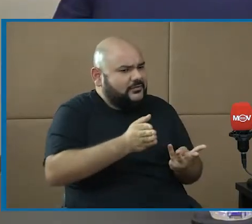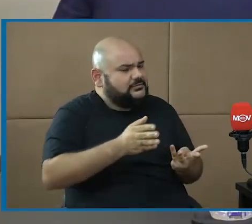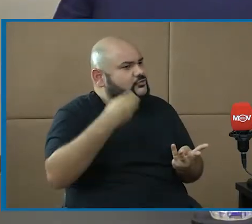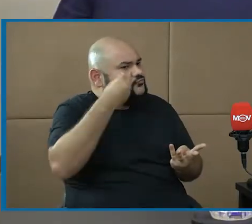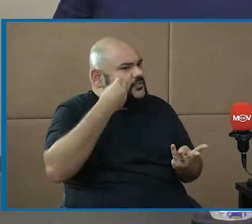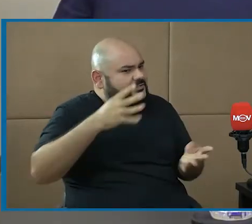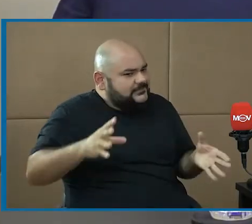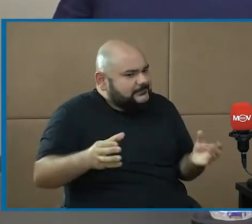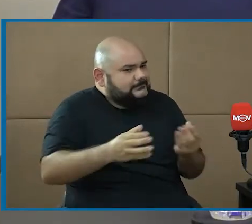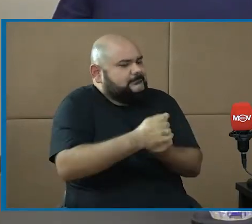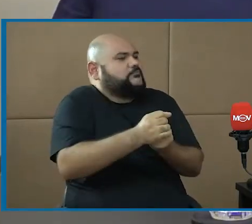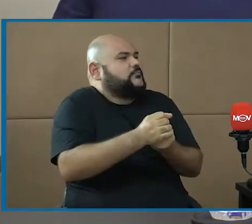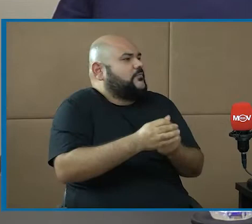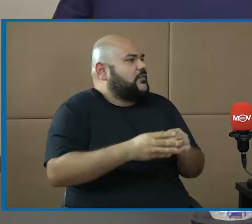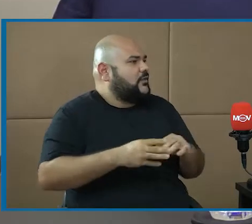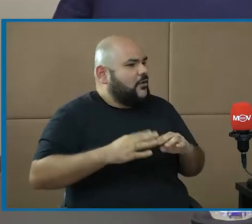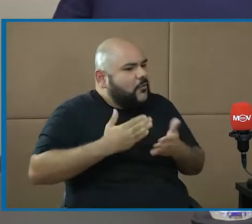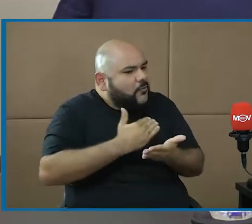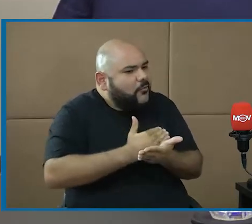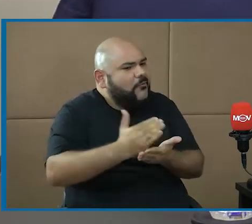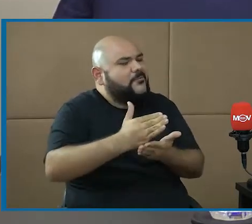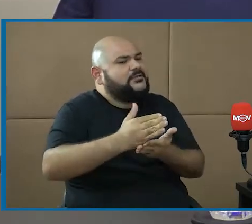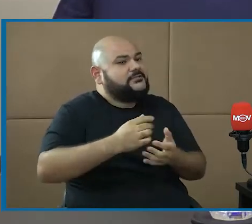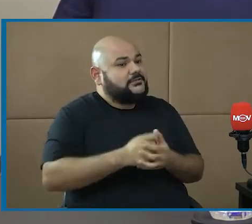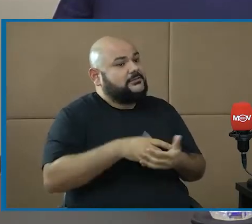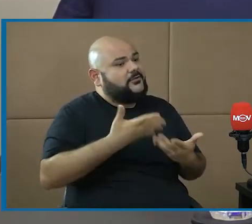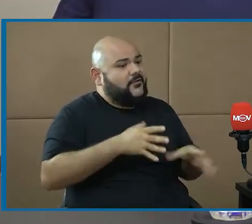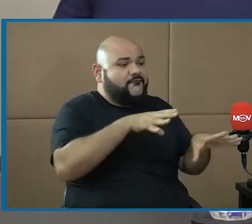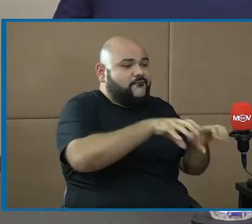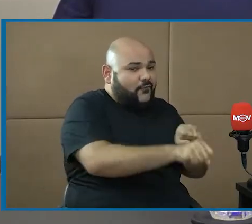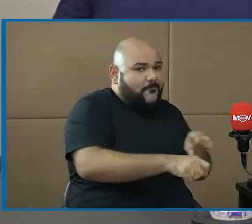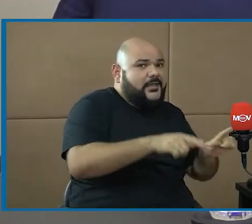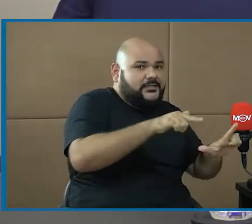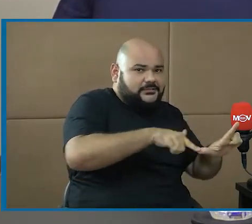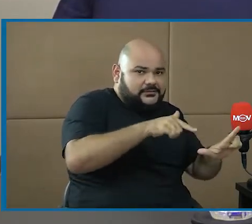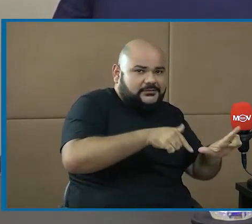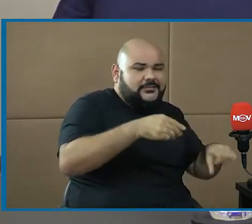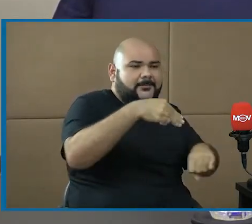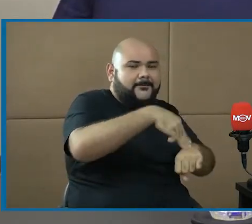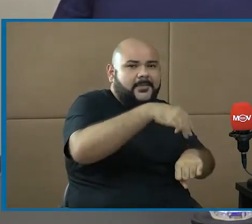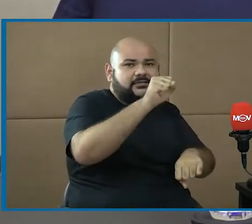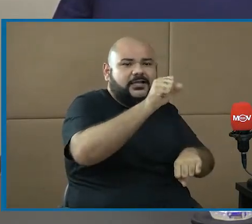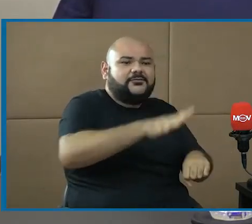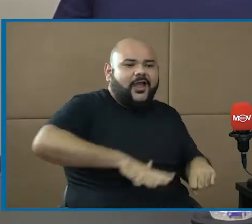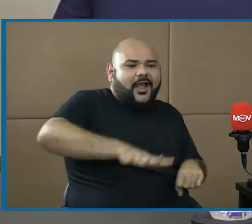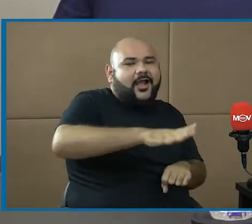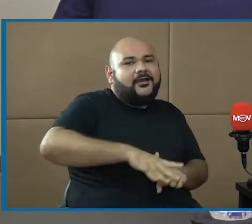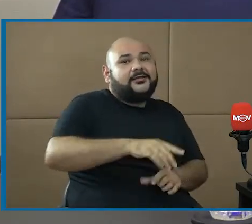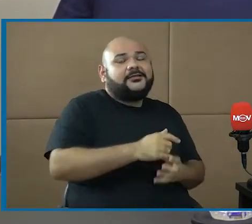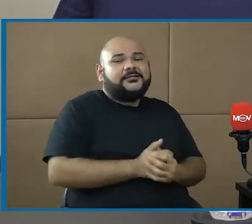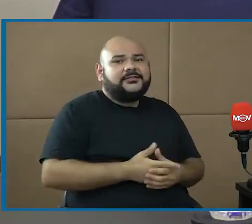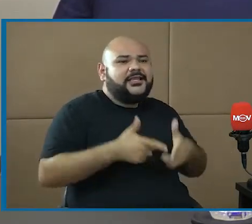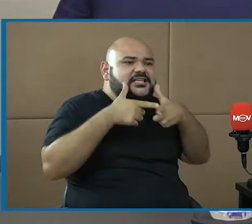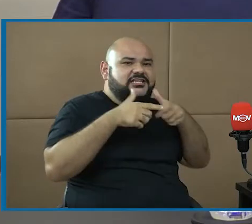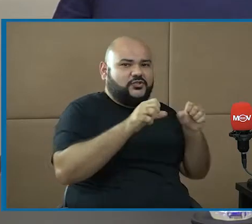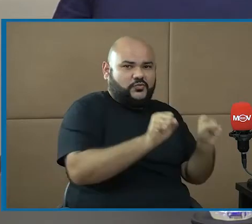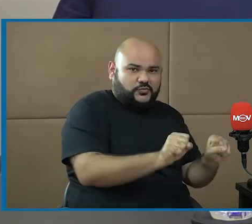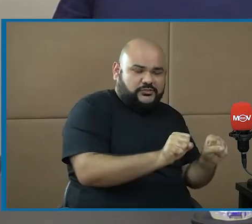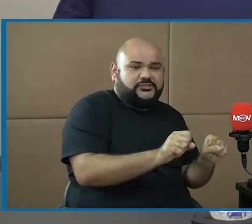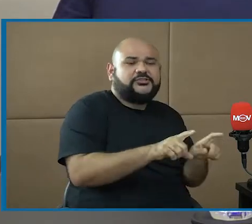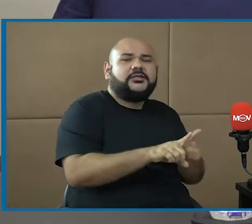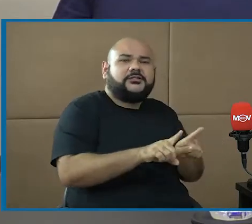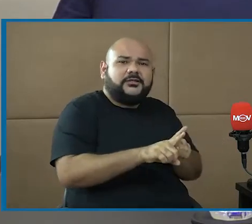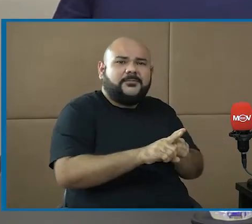Então, comecei a me dedicar a isso. Formei em letras, meu mestrado foi na área de linguística e na área da semântica,